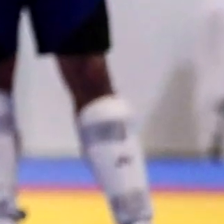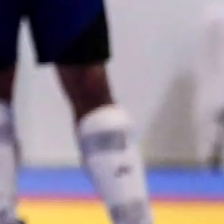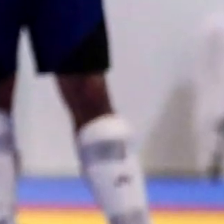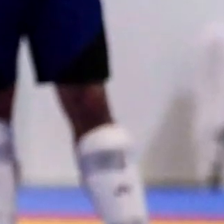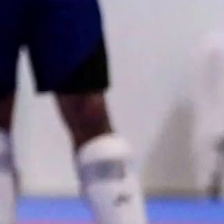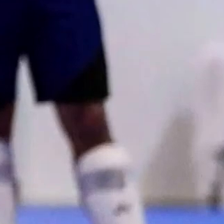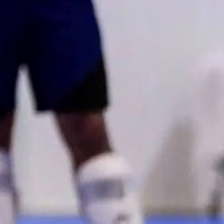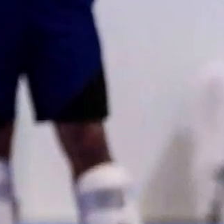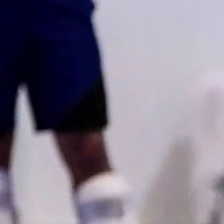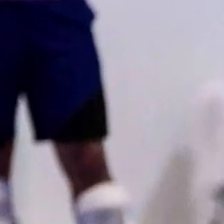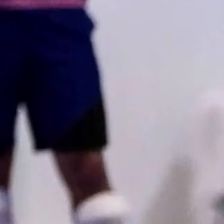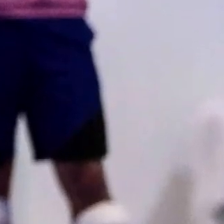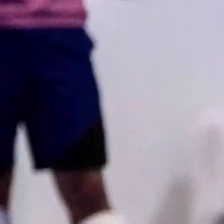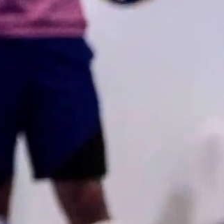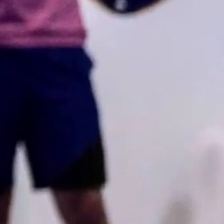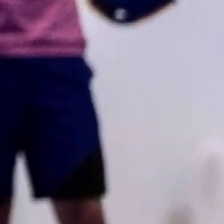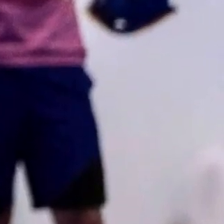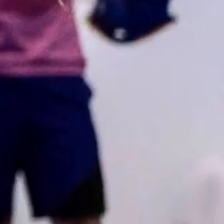de para-taekwondo.